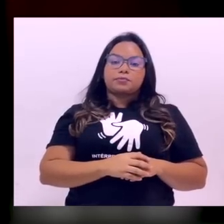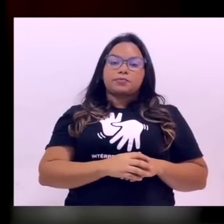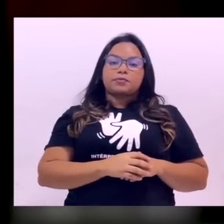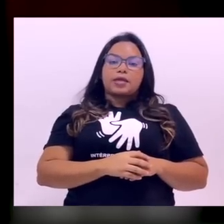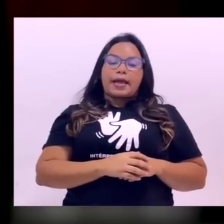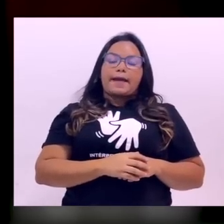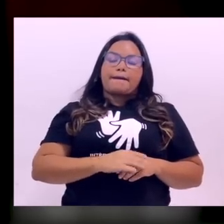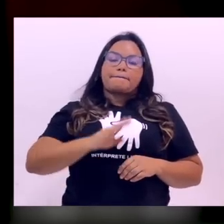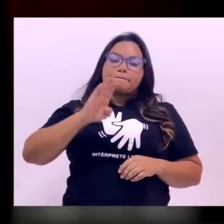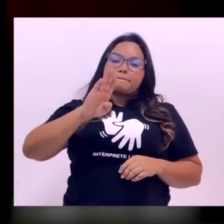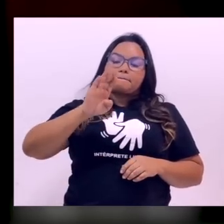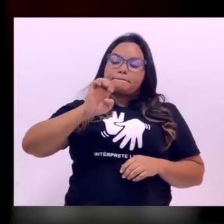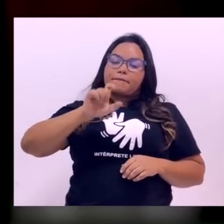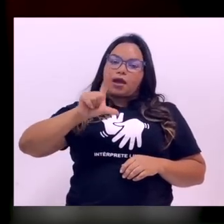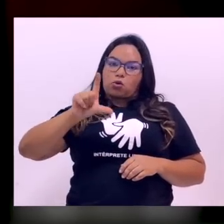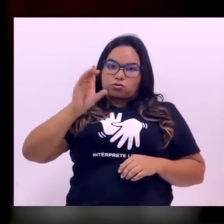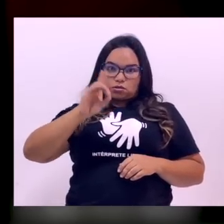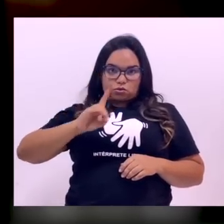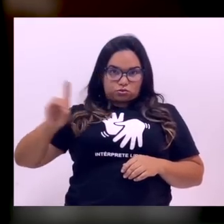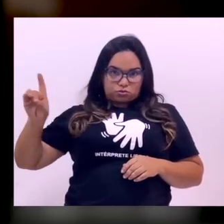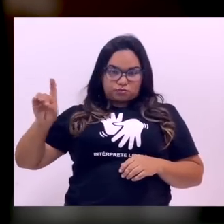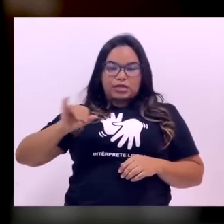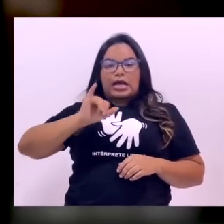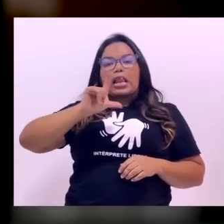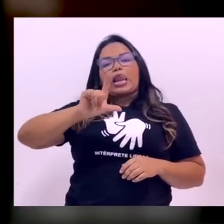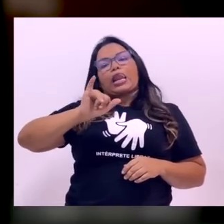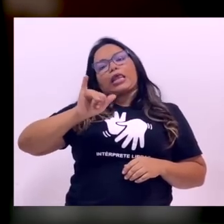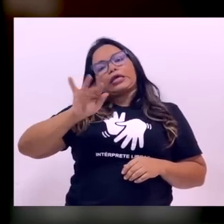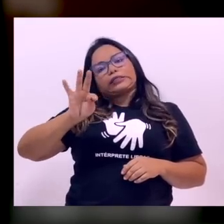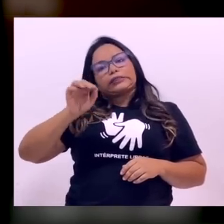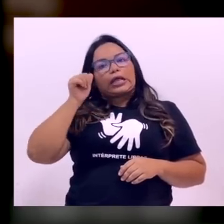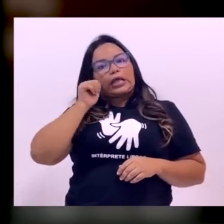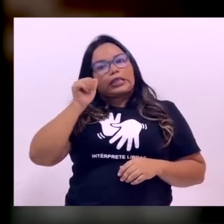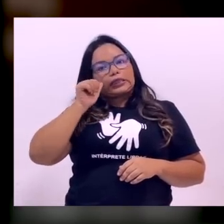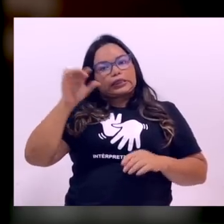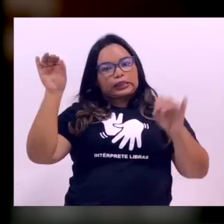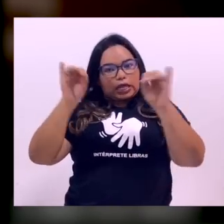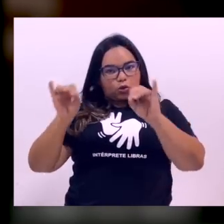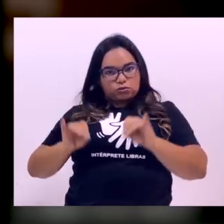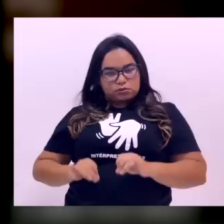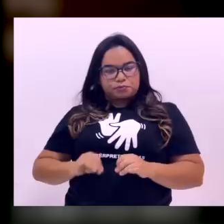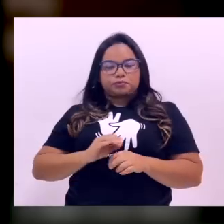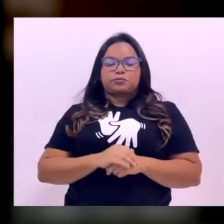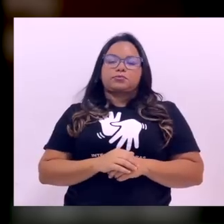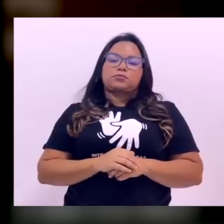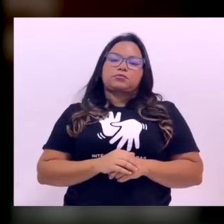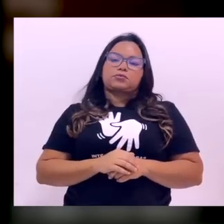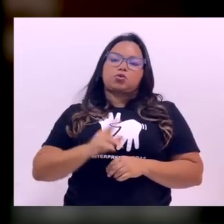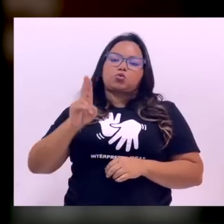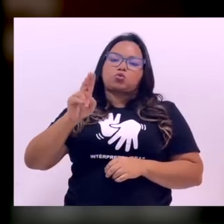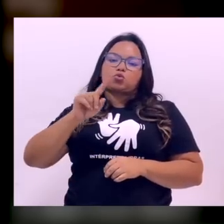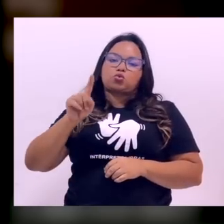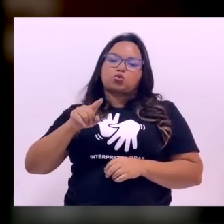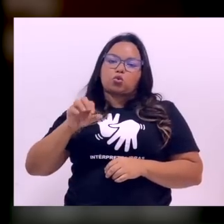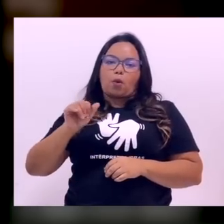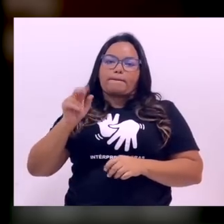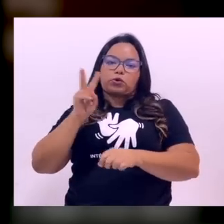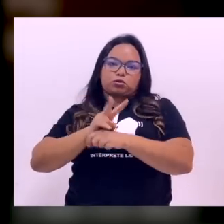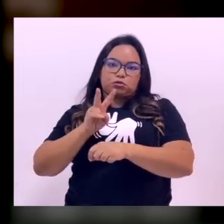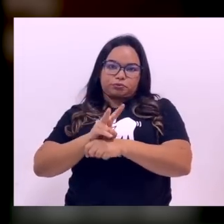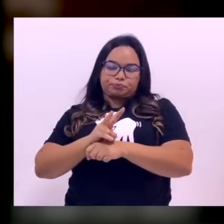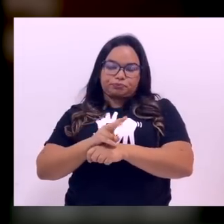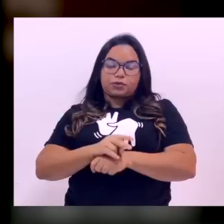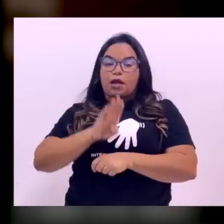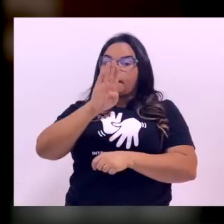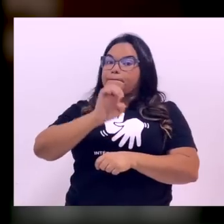Belit, deusa. Shar, rei. Uzu, proteger. Então,